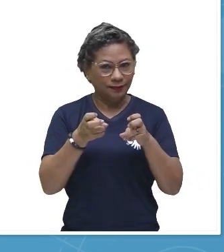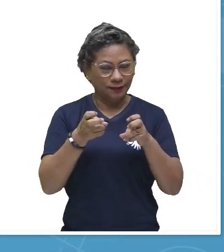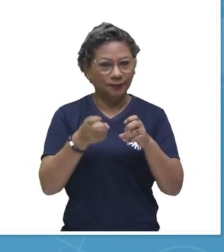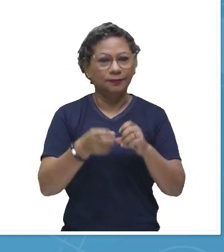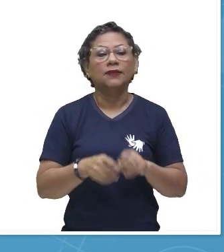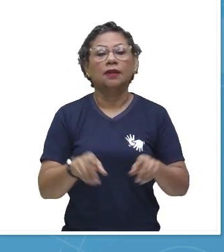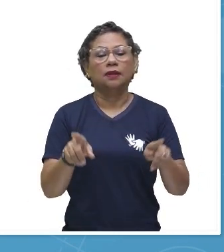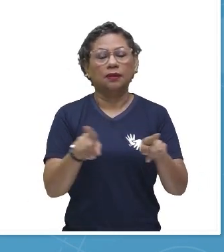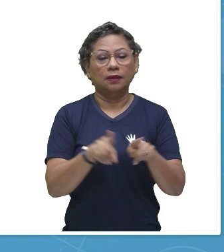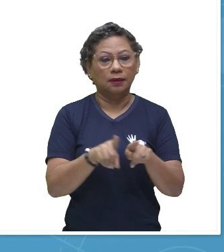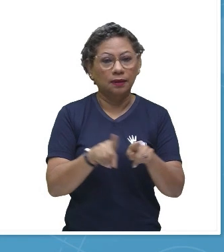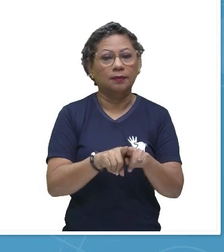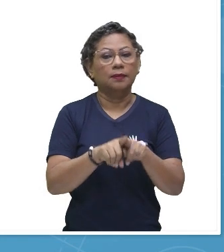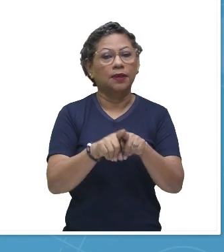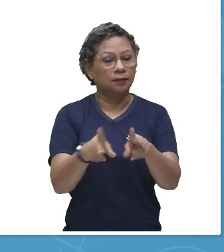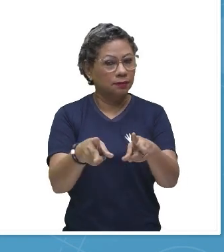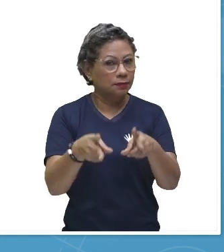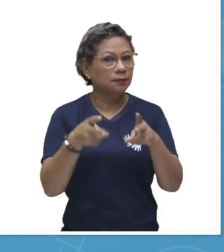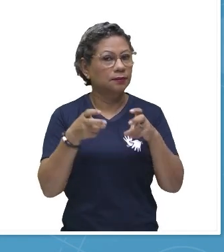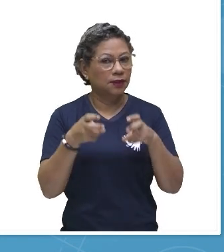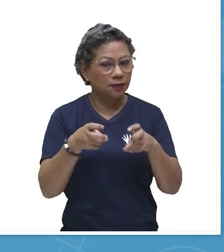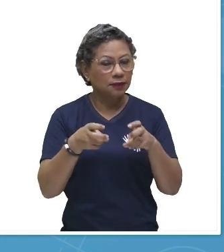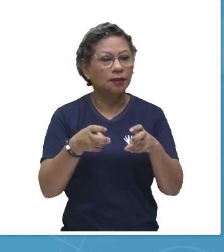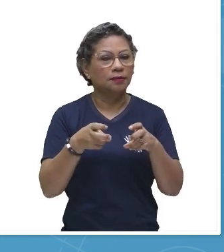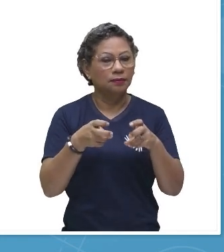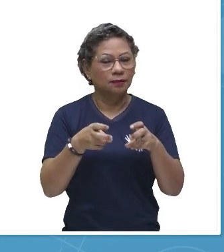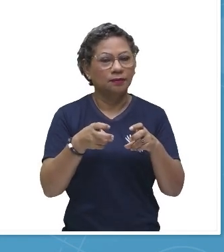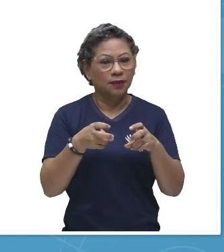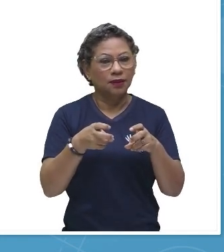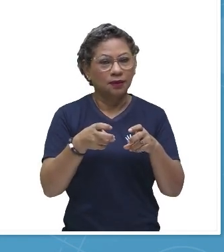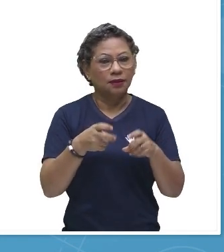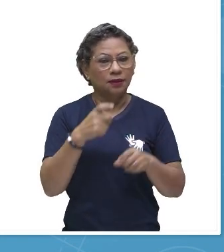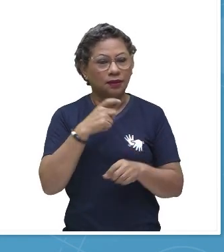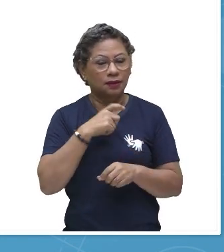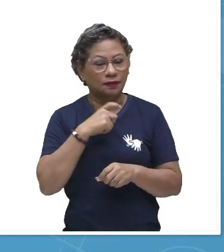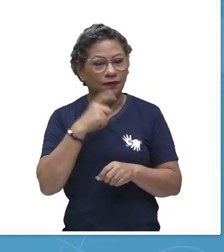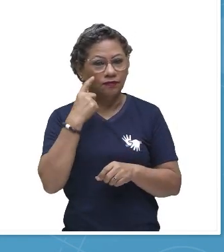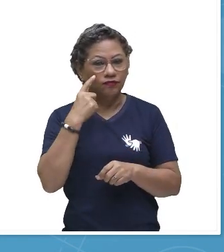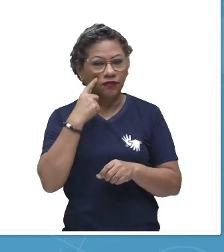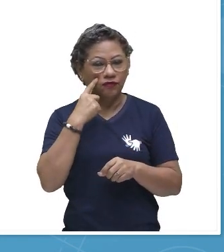e também temos esses 2 planos